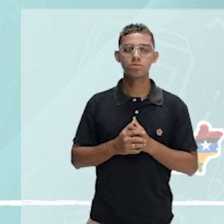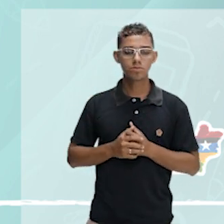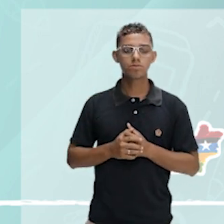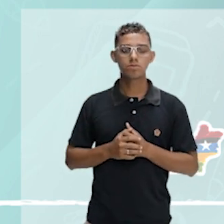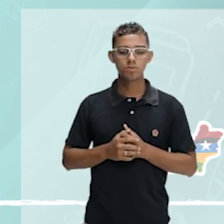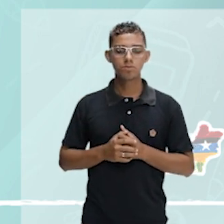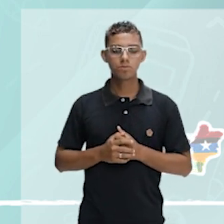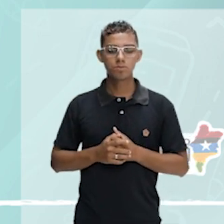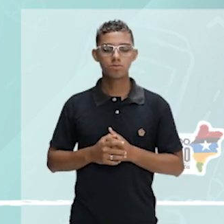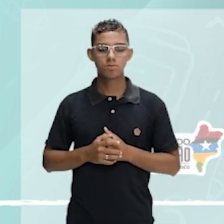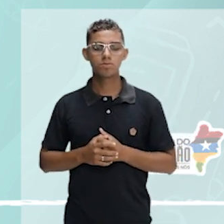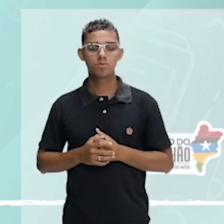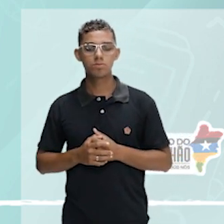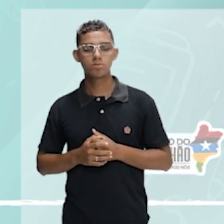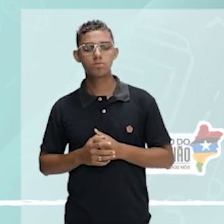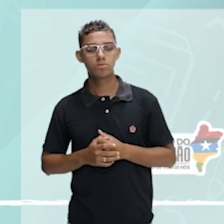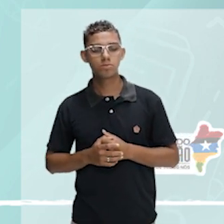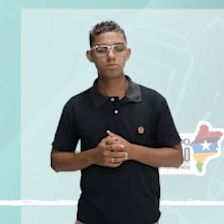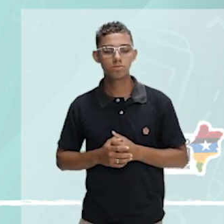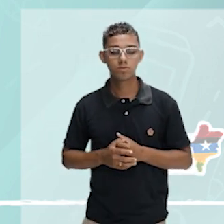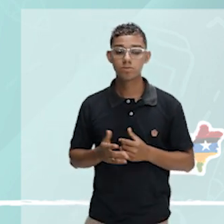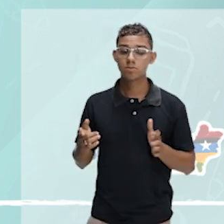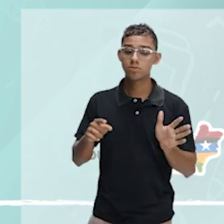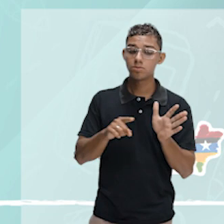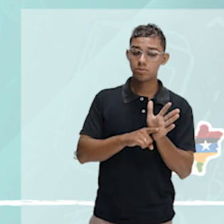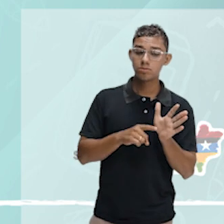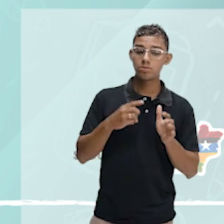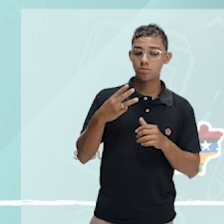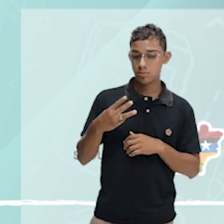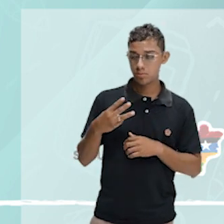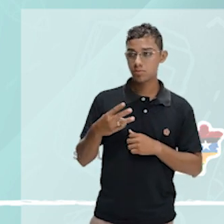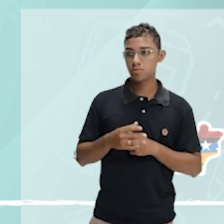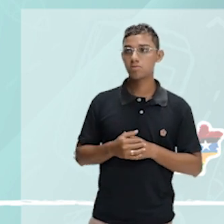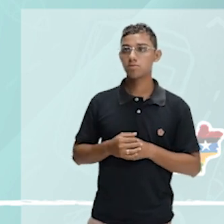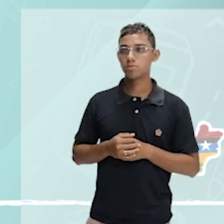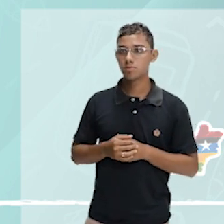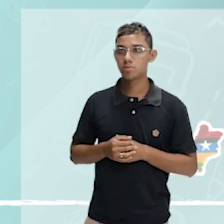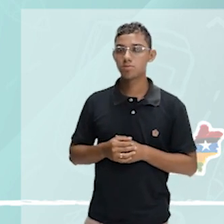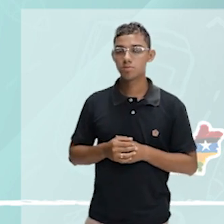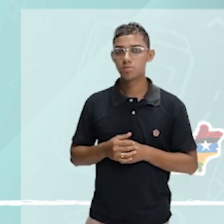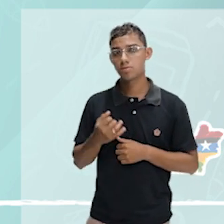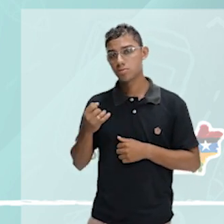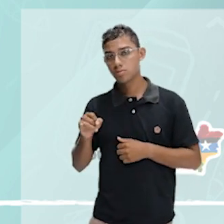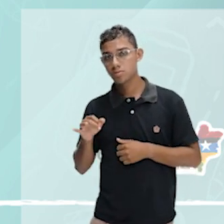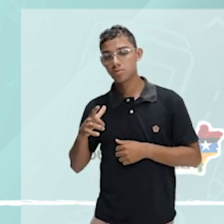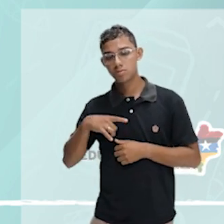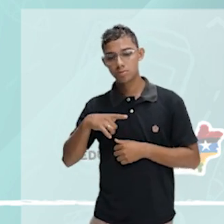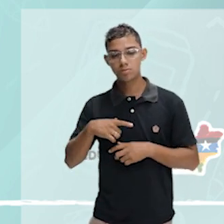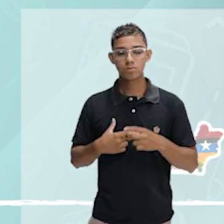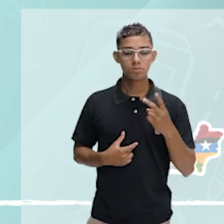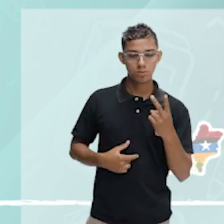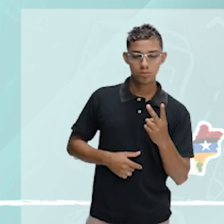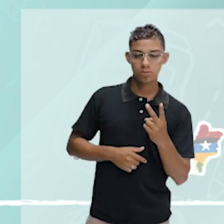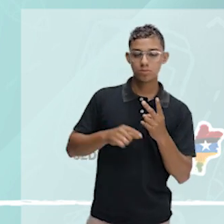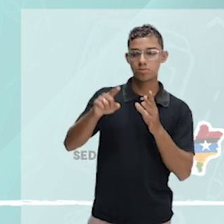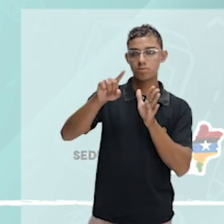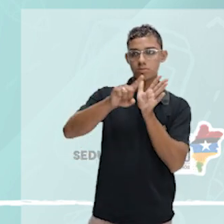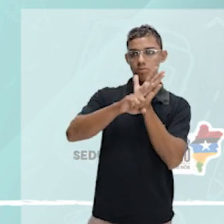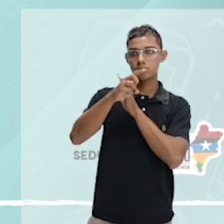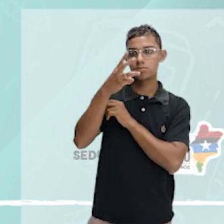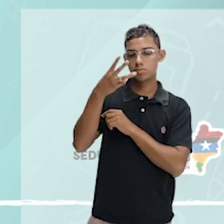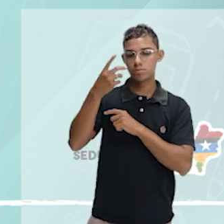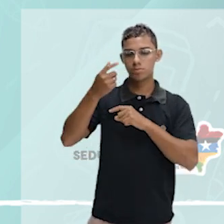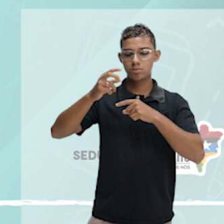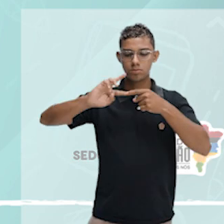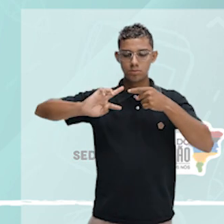-3 lá no lugar do X -1 agora eu -3 então eu tô fazendo dois elevado a menos 3 se eu tenho dois a menos 3 menos